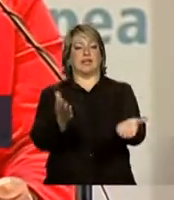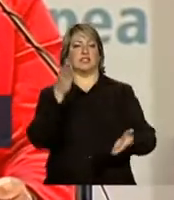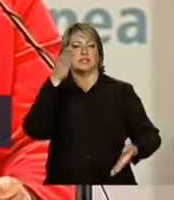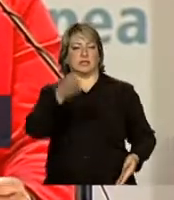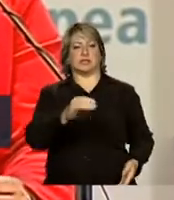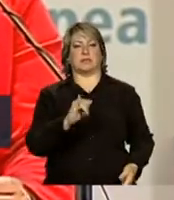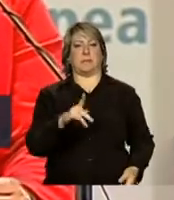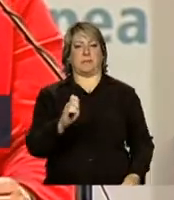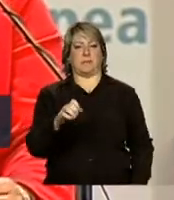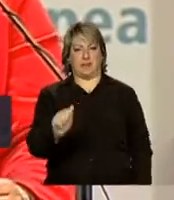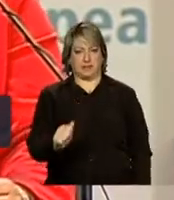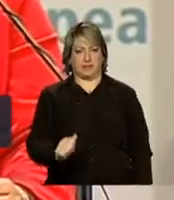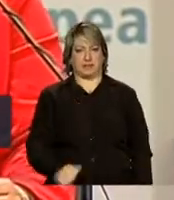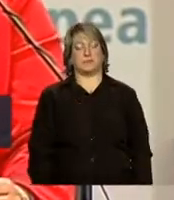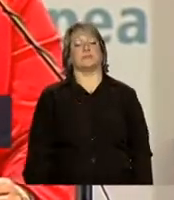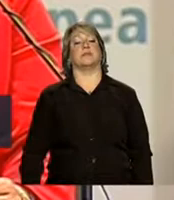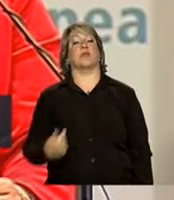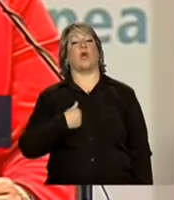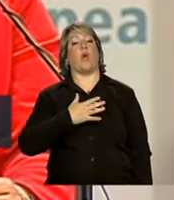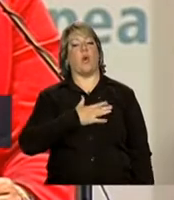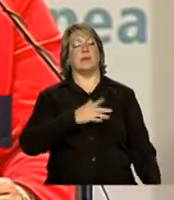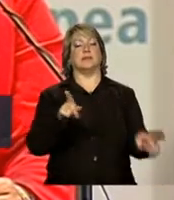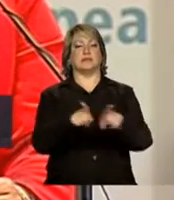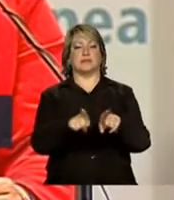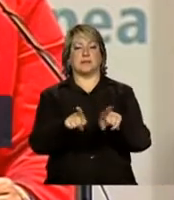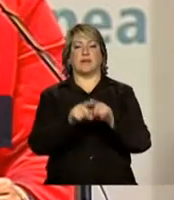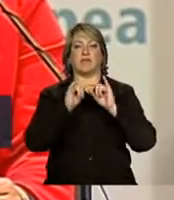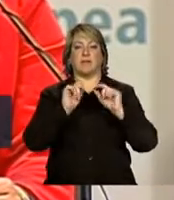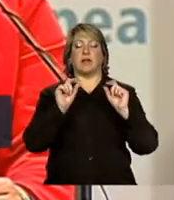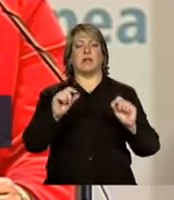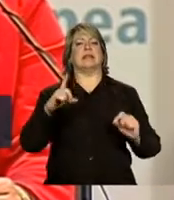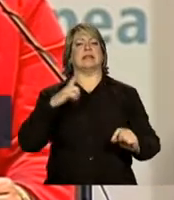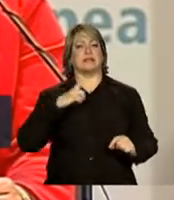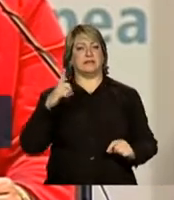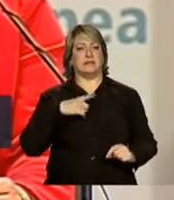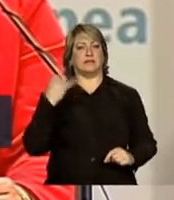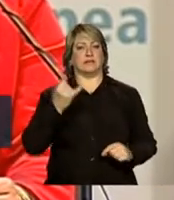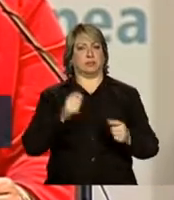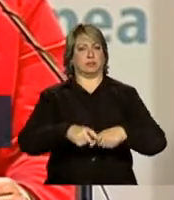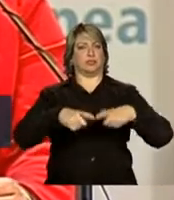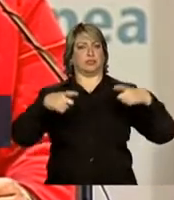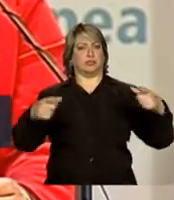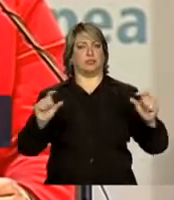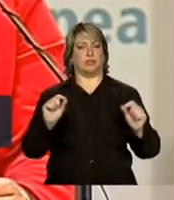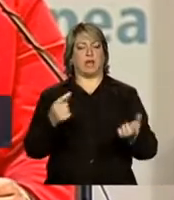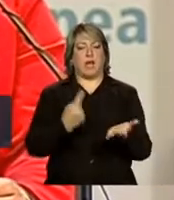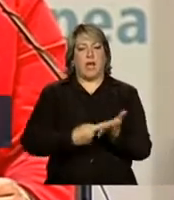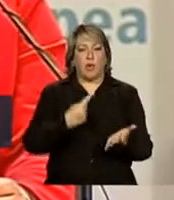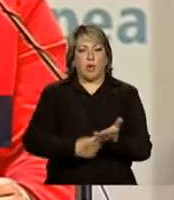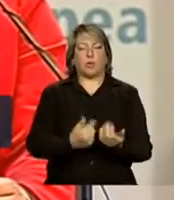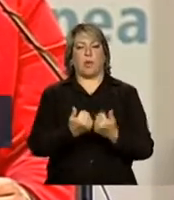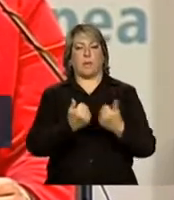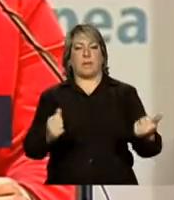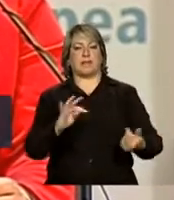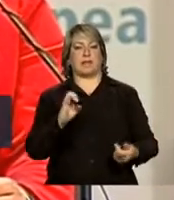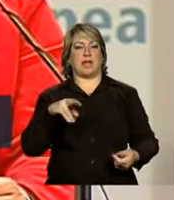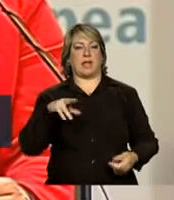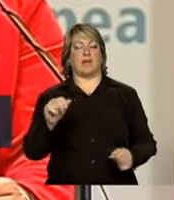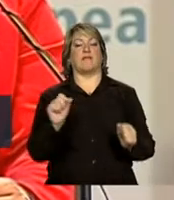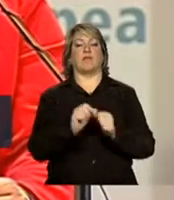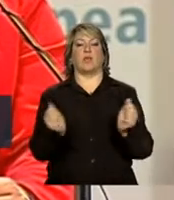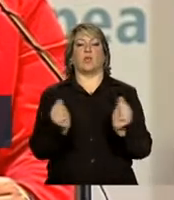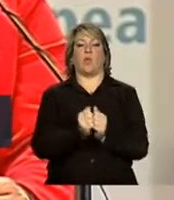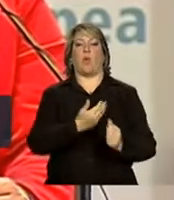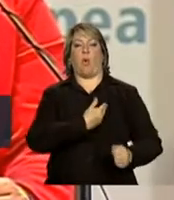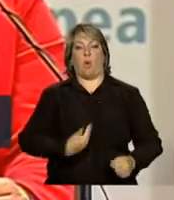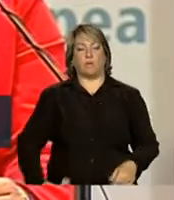diretamente pelo IPEA. Gostaria ainda de destacar que houve também uma expressiva expansão nos acordos de cooperação técnica realizados com o governo